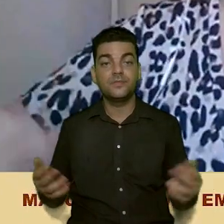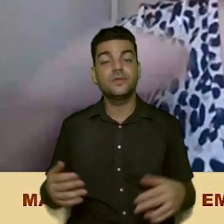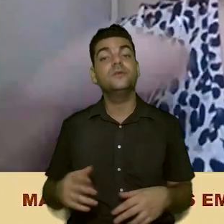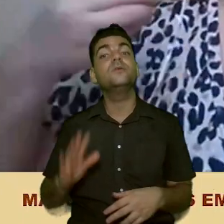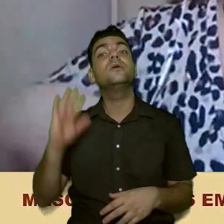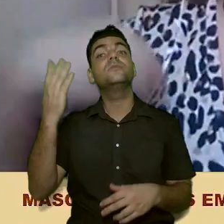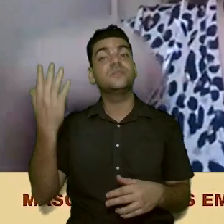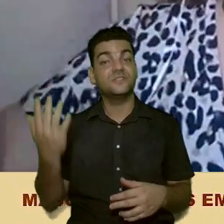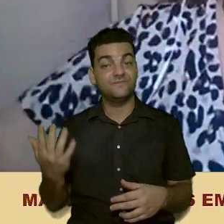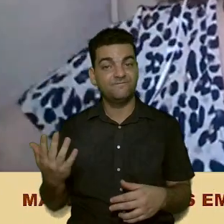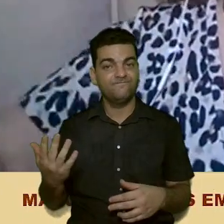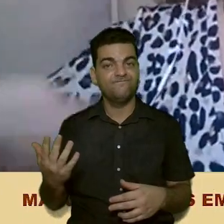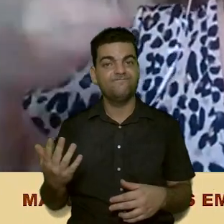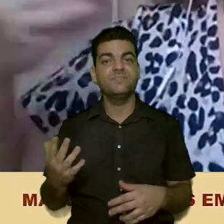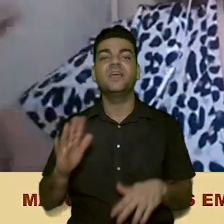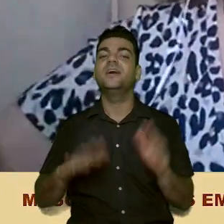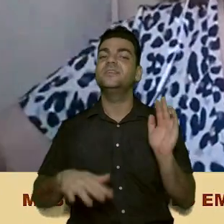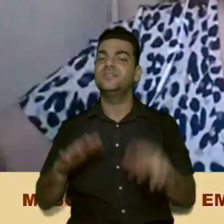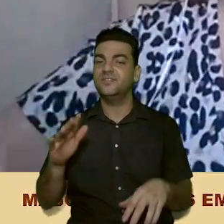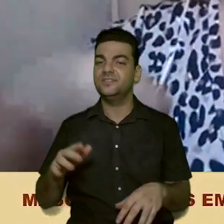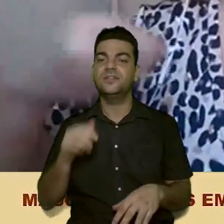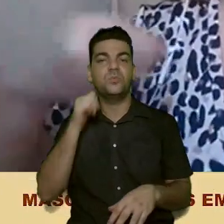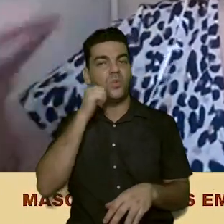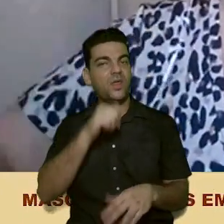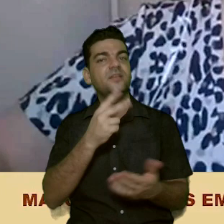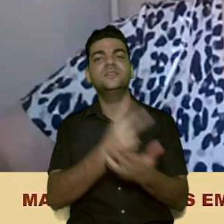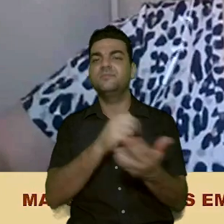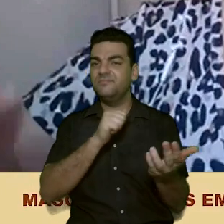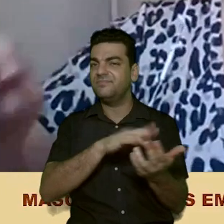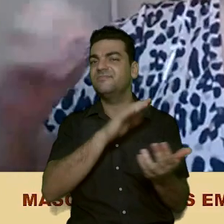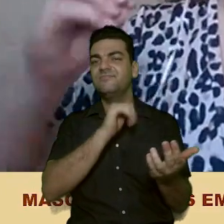Nós somos recorrentemente expulsas de